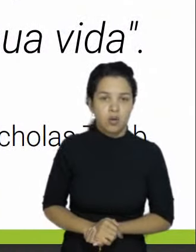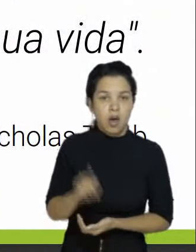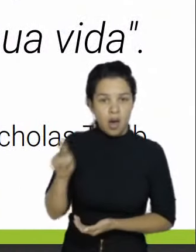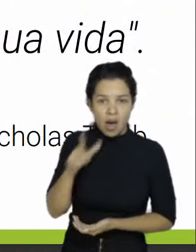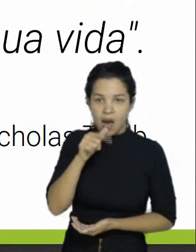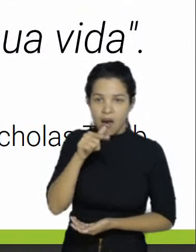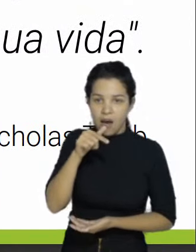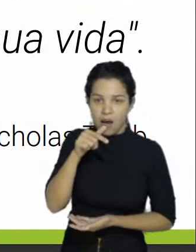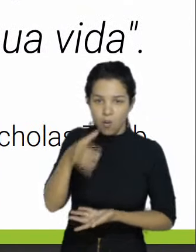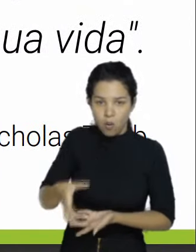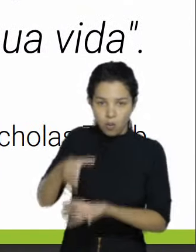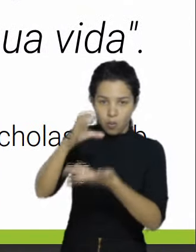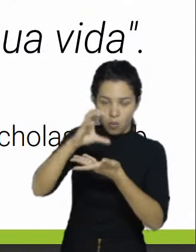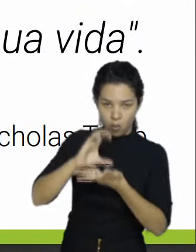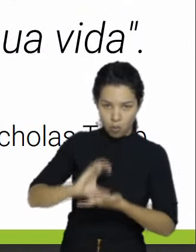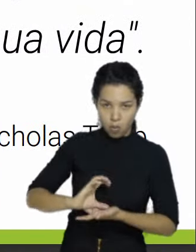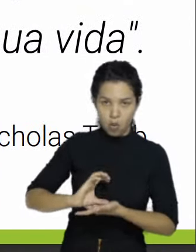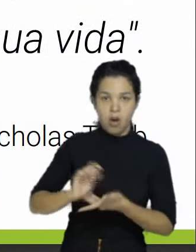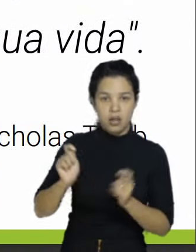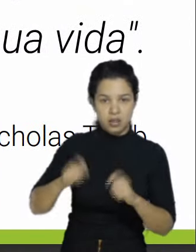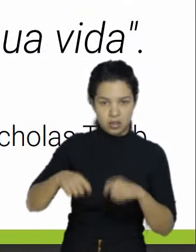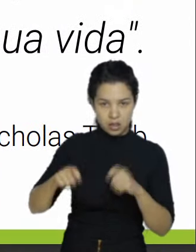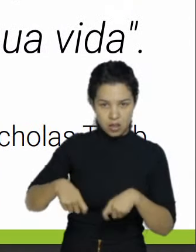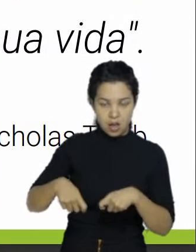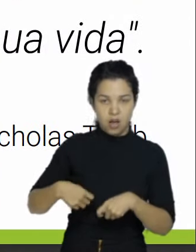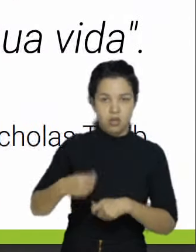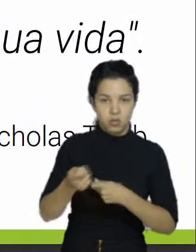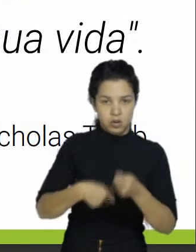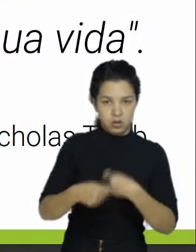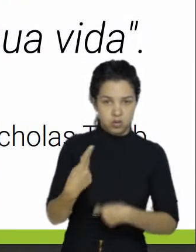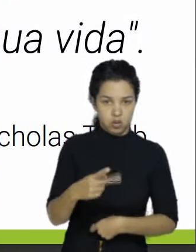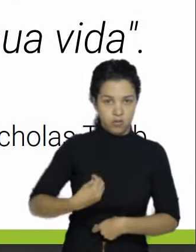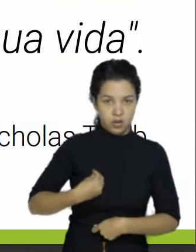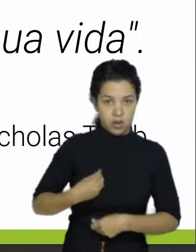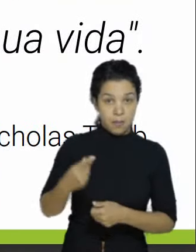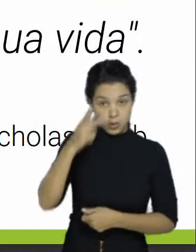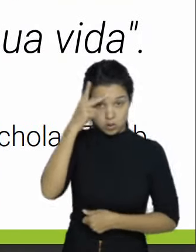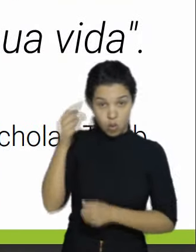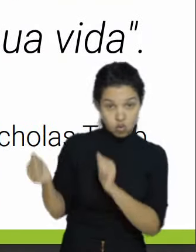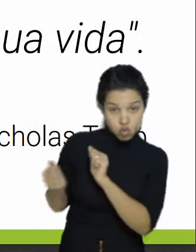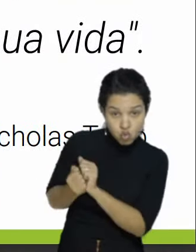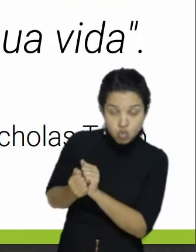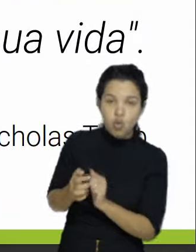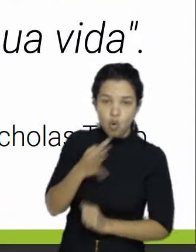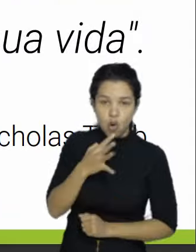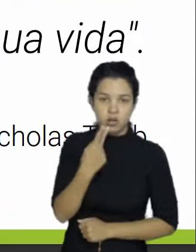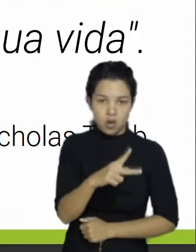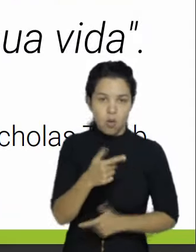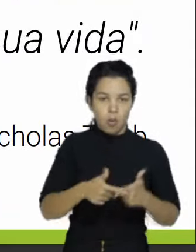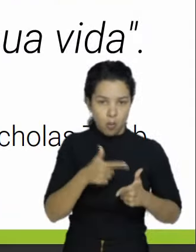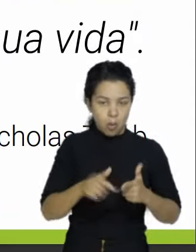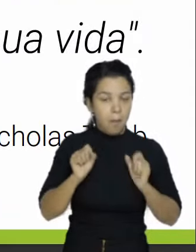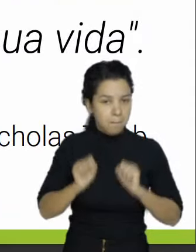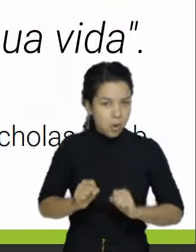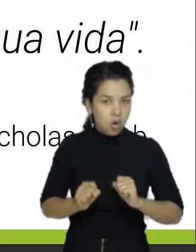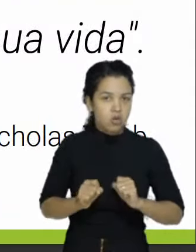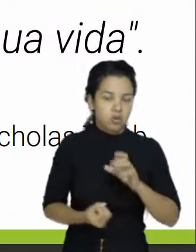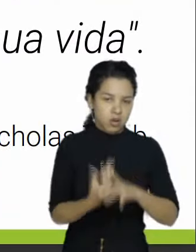água poderia estar administrando a sua vida só quem vive ao seu lado sabe os seus problemas conhece a sua realidade poderia estar legislando sobre você